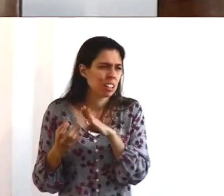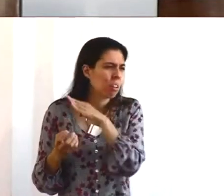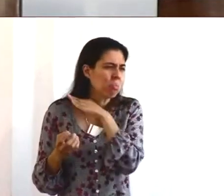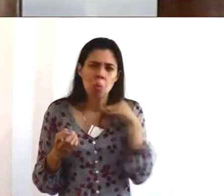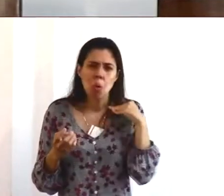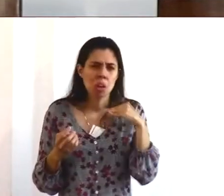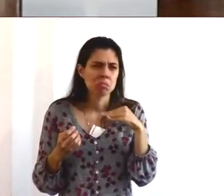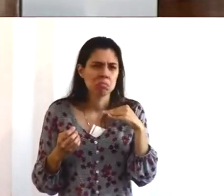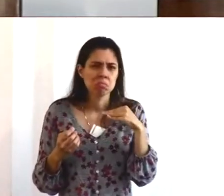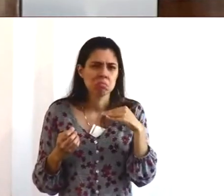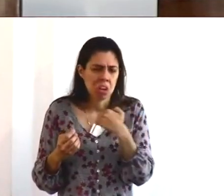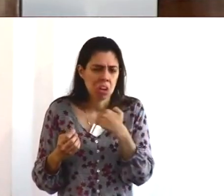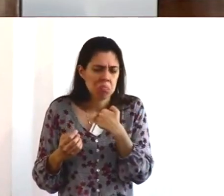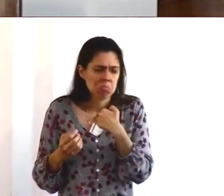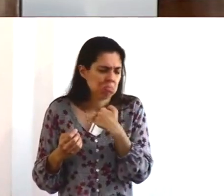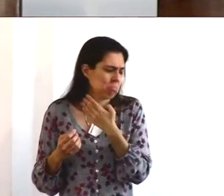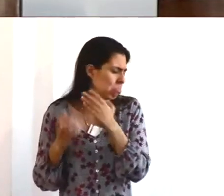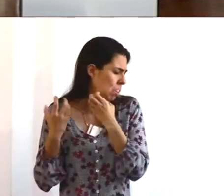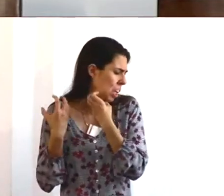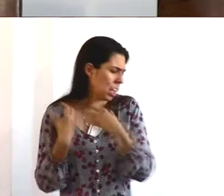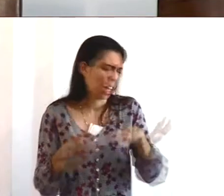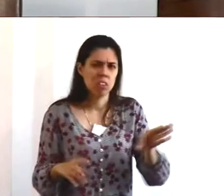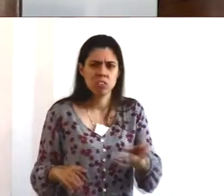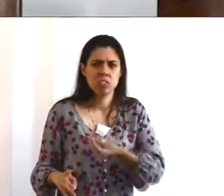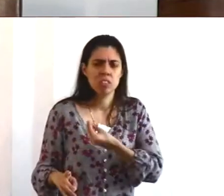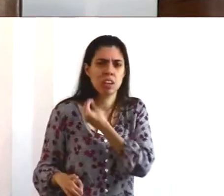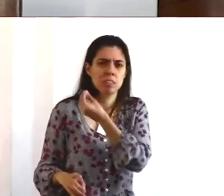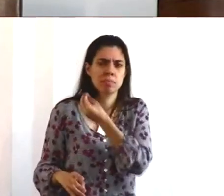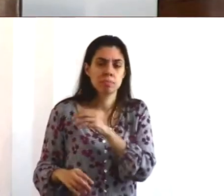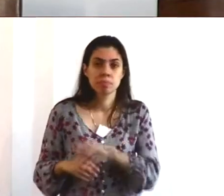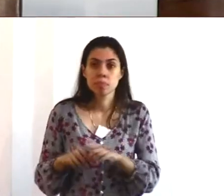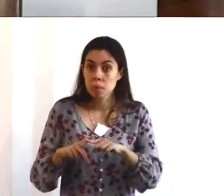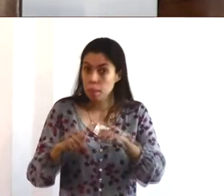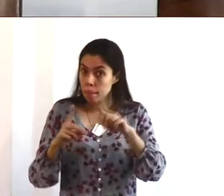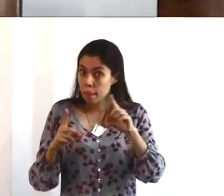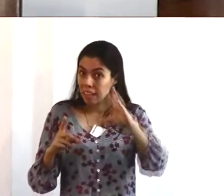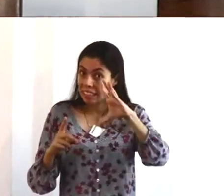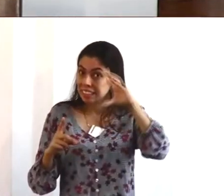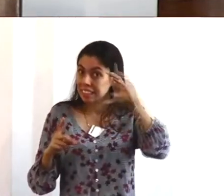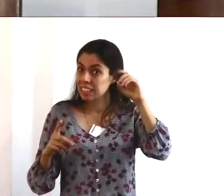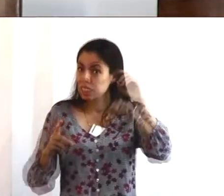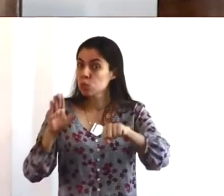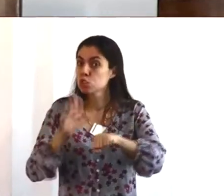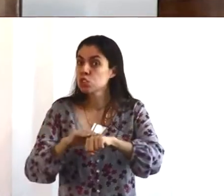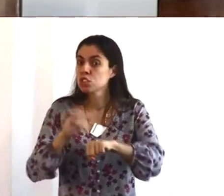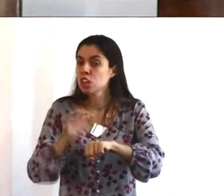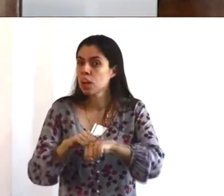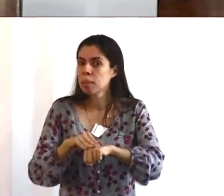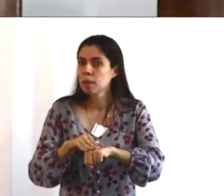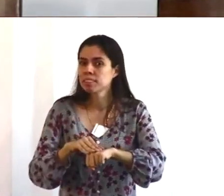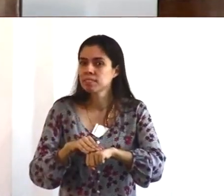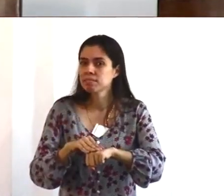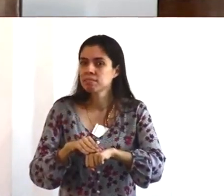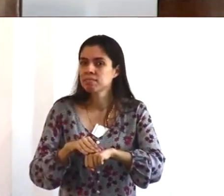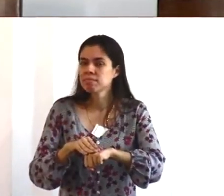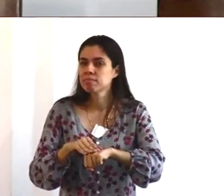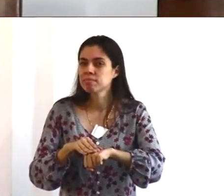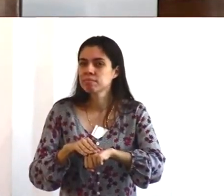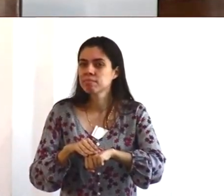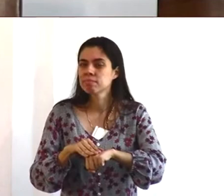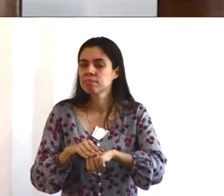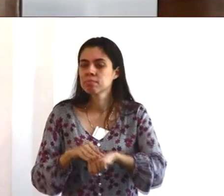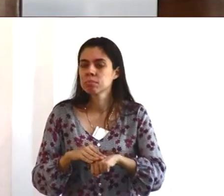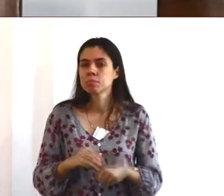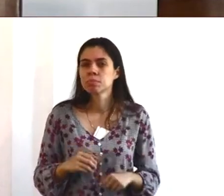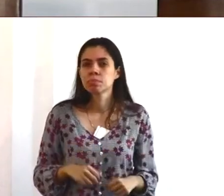chama Elias para fora da caverna e mostra para Elias um grande vento, mostra para